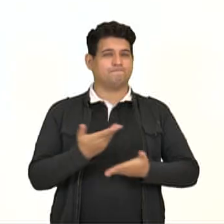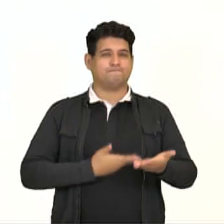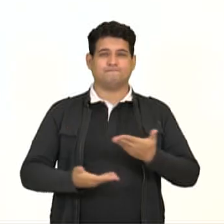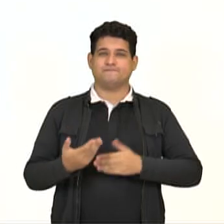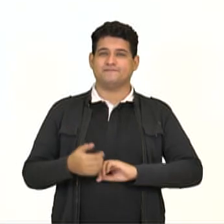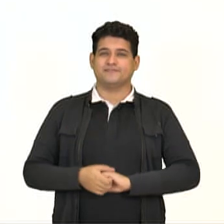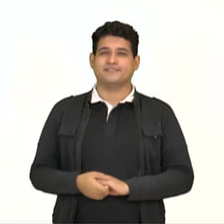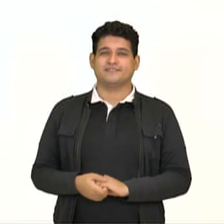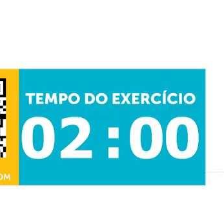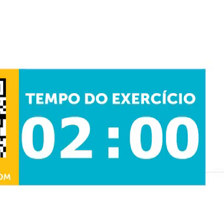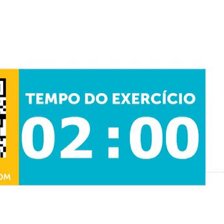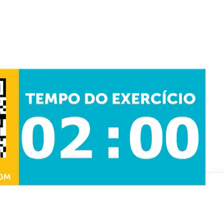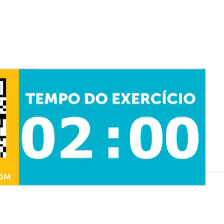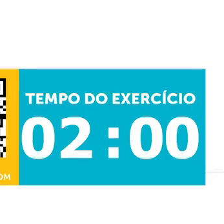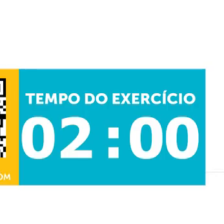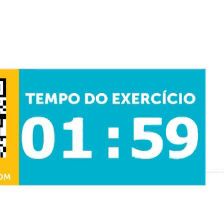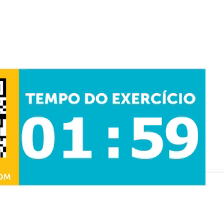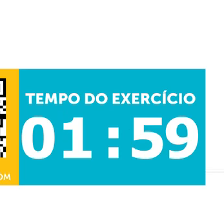continuar.